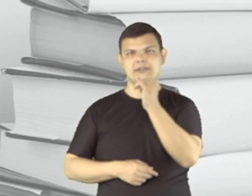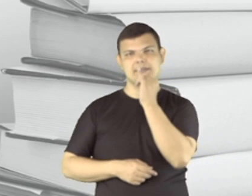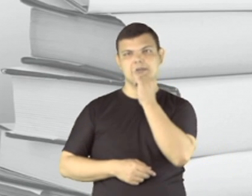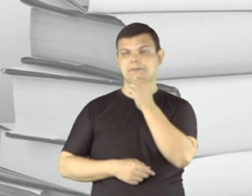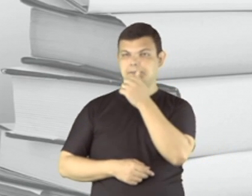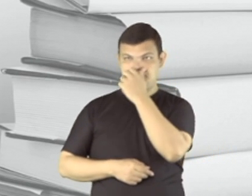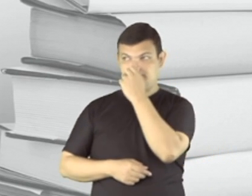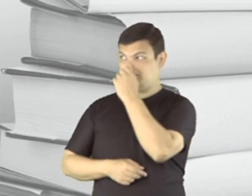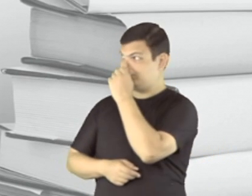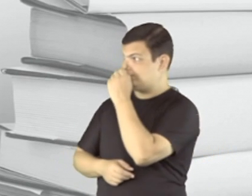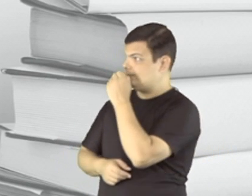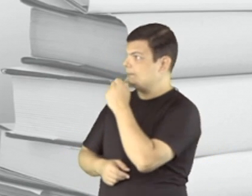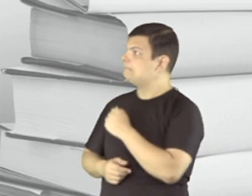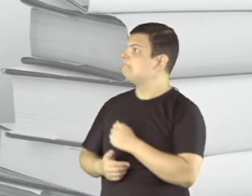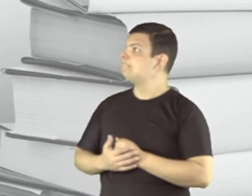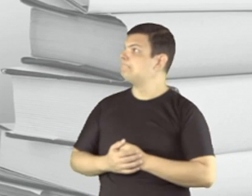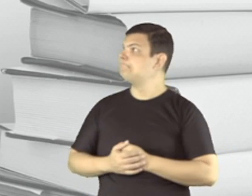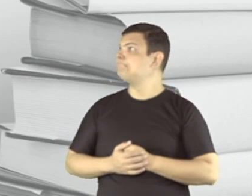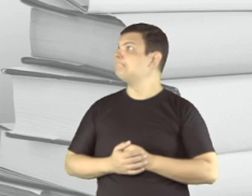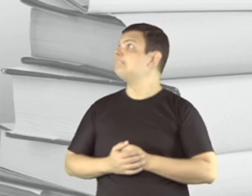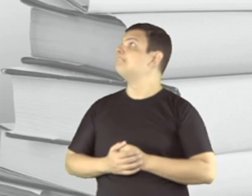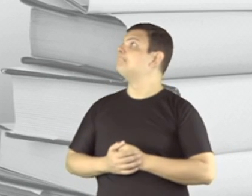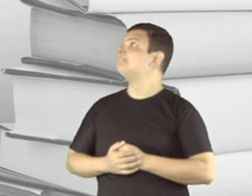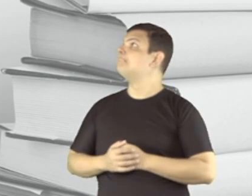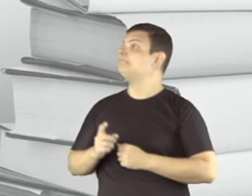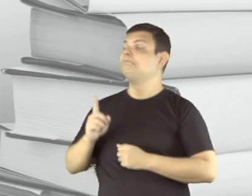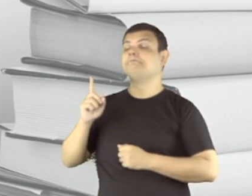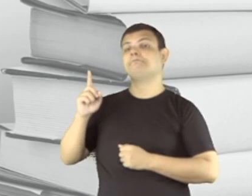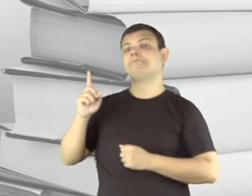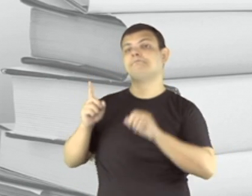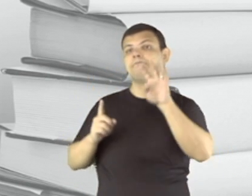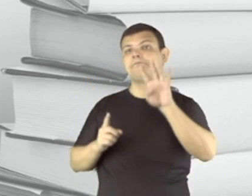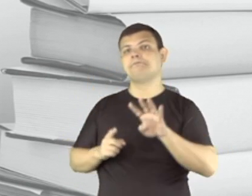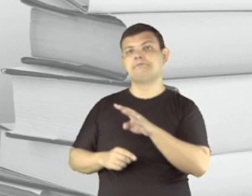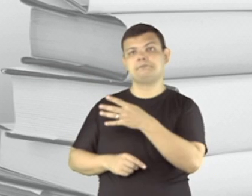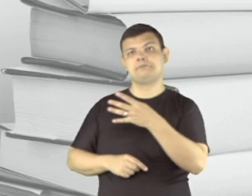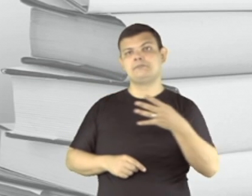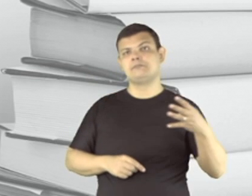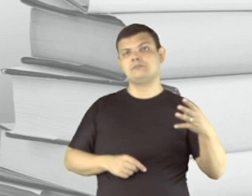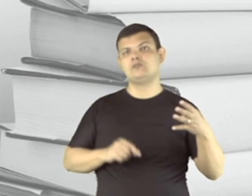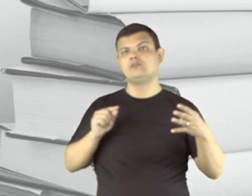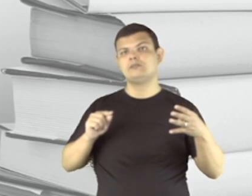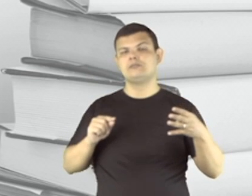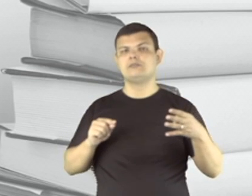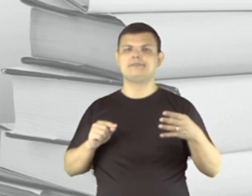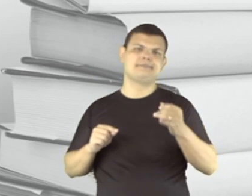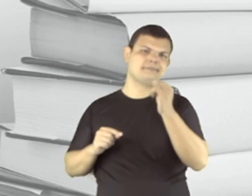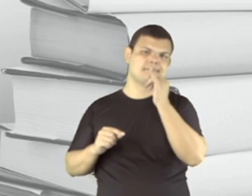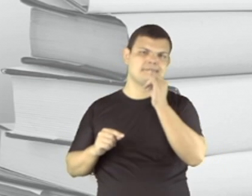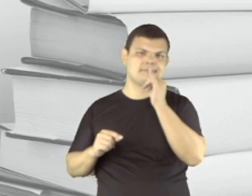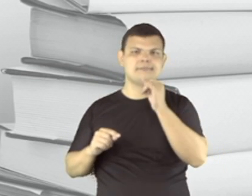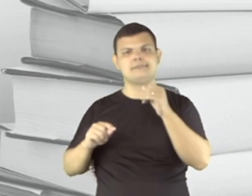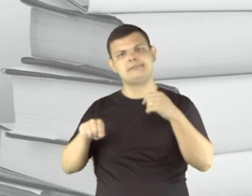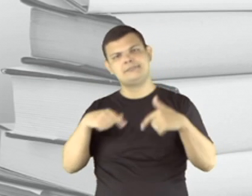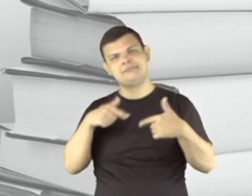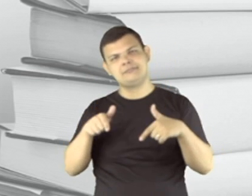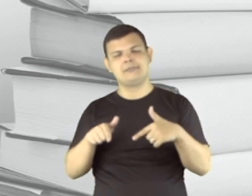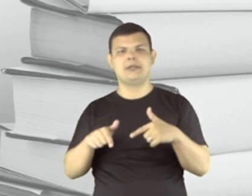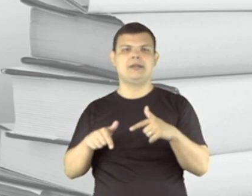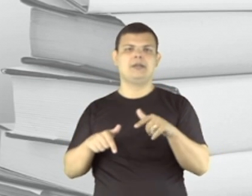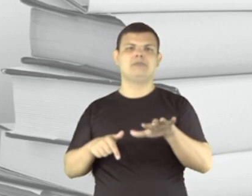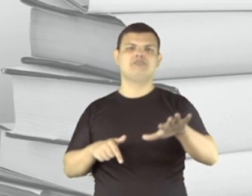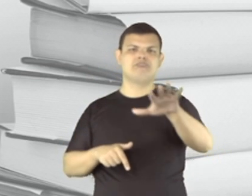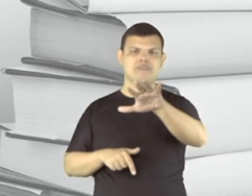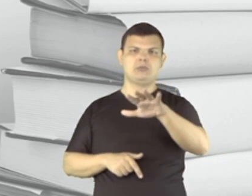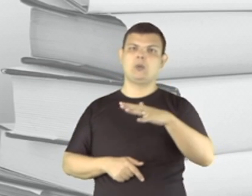exemplo. Olha aqui uma malha quadriculada aqui para localização. Aqui é legal, quem trabalha também gosta de trabalhar